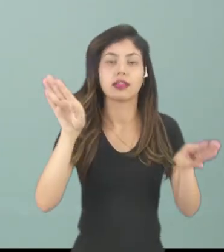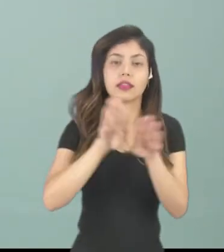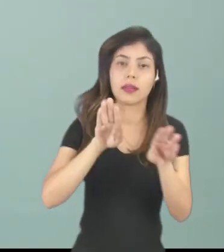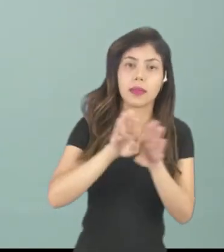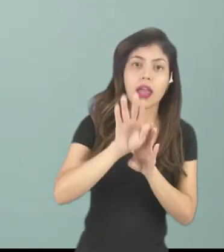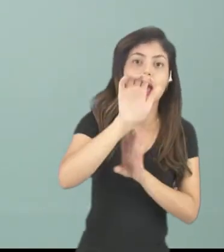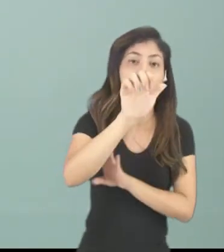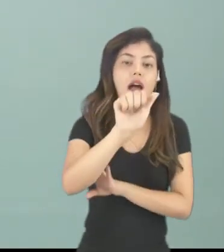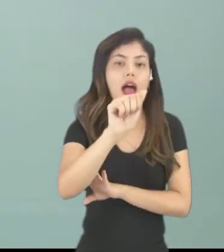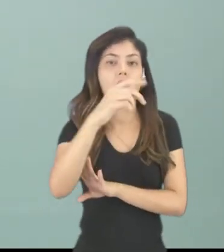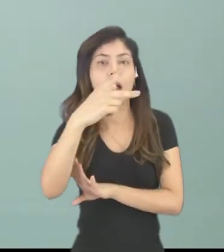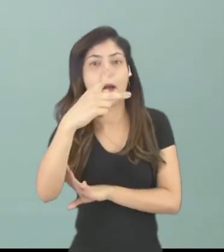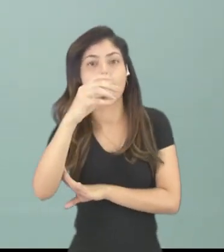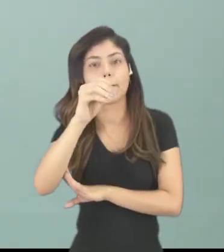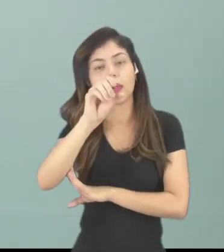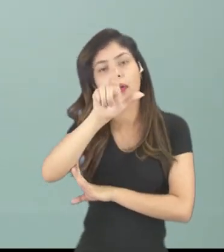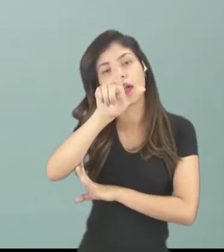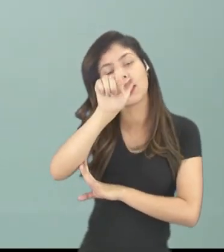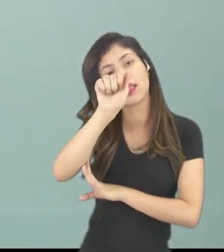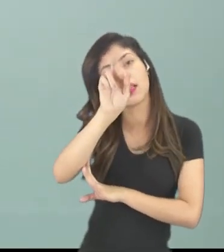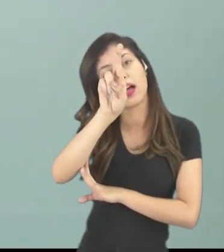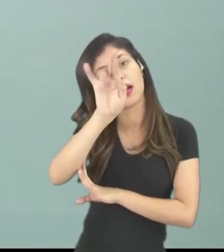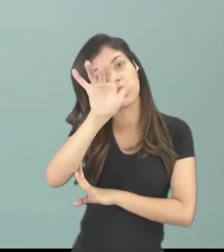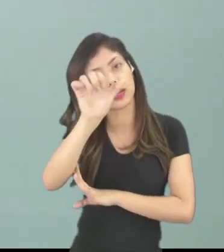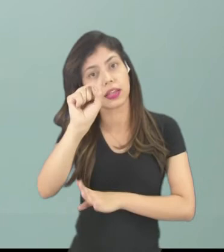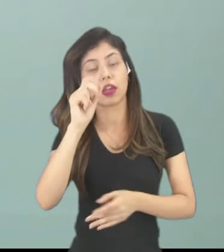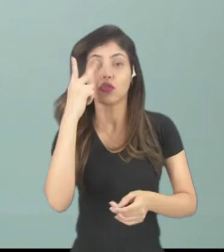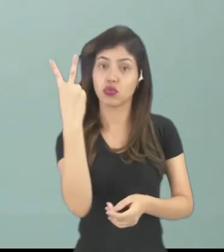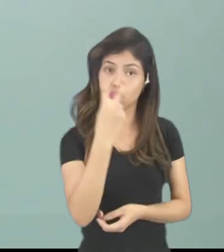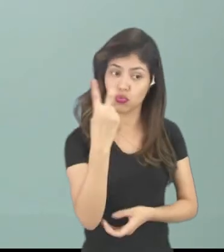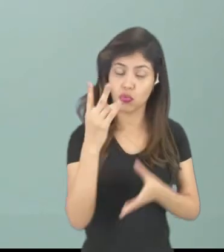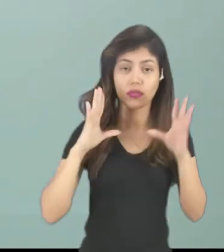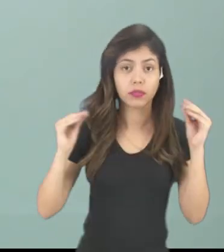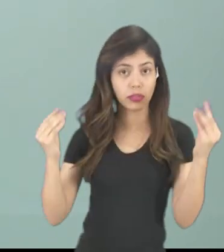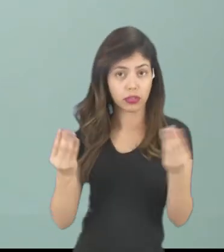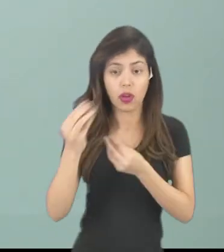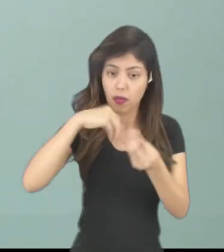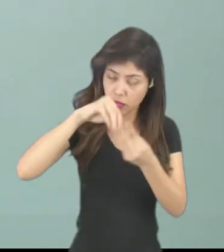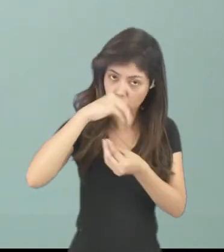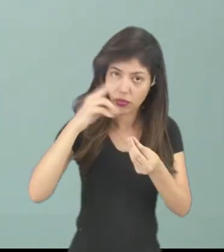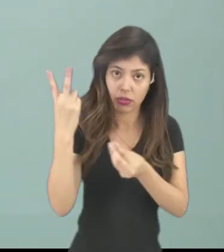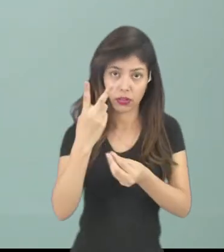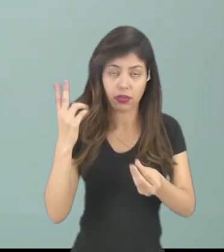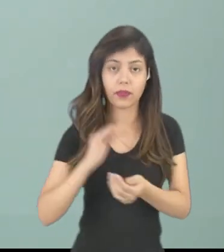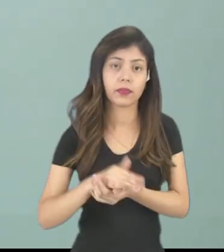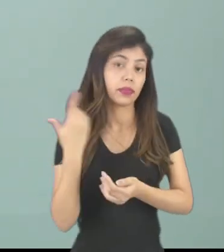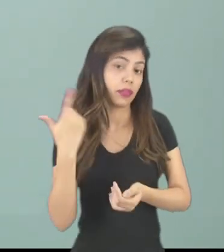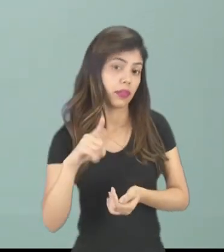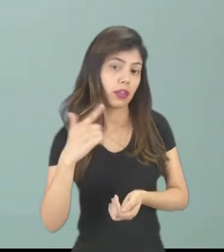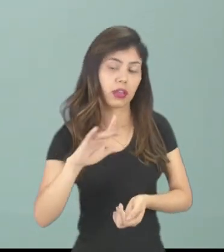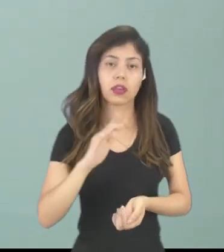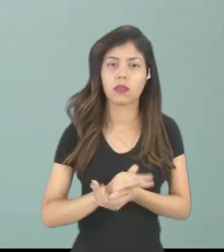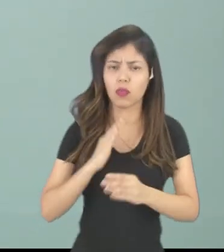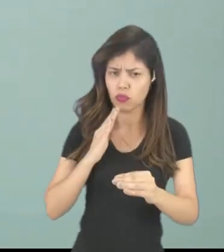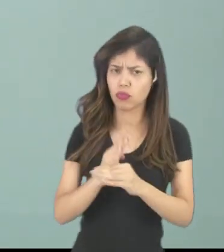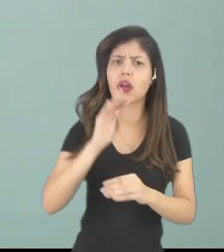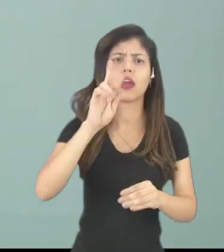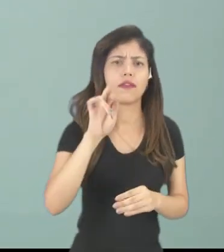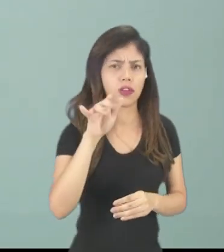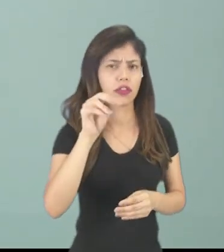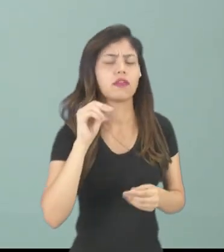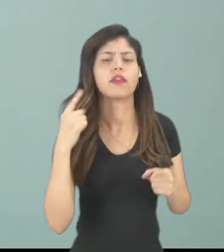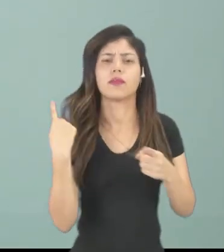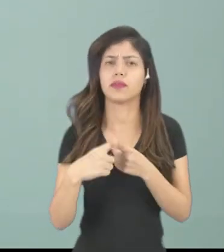apolares. Se a gente tiver o encontro dessas duas substâncias ou a mistura não teremos um choque efetivo, porque